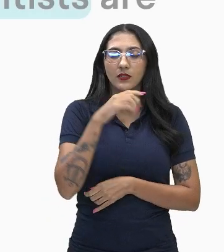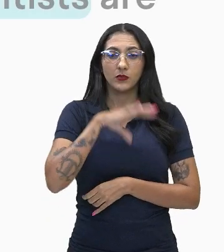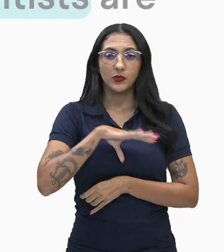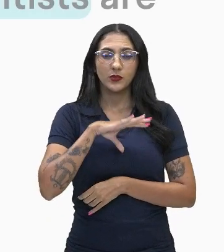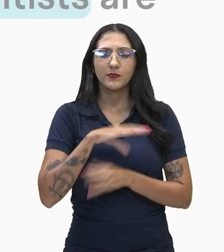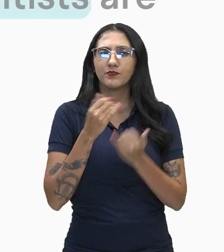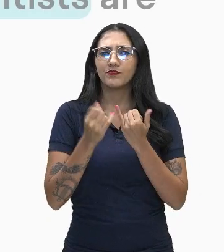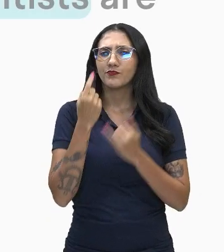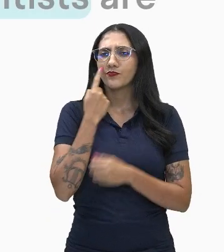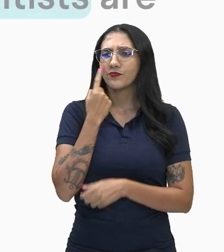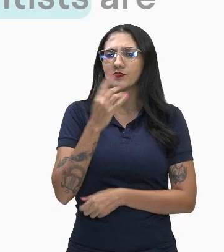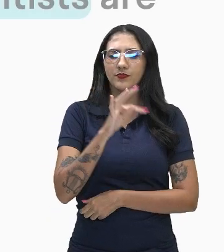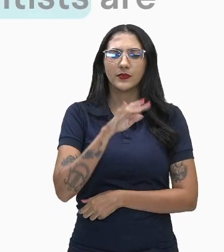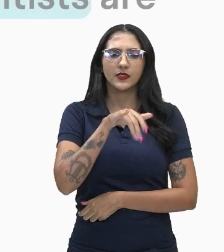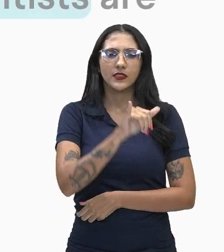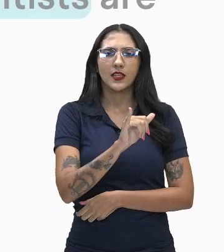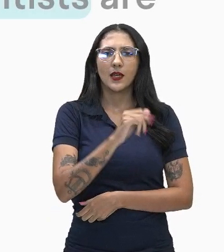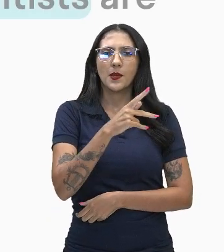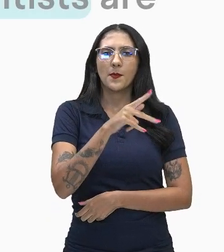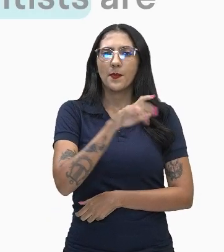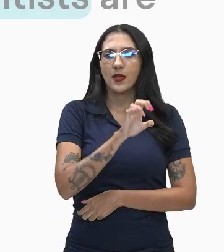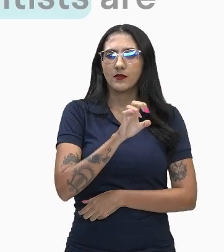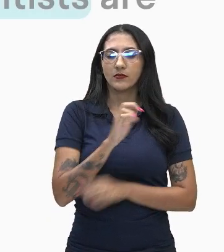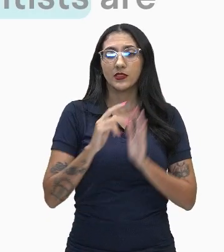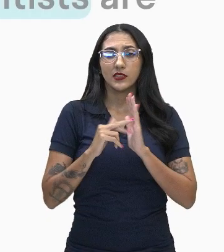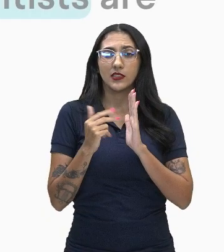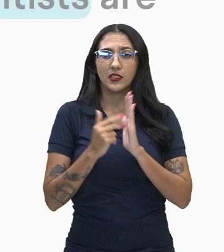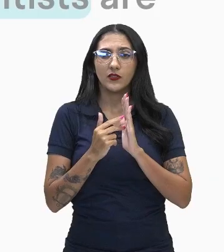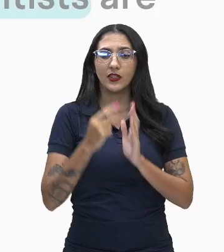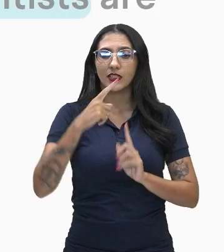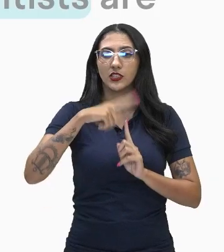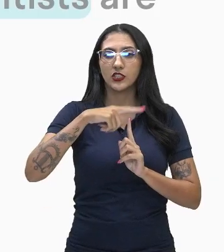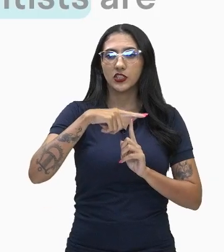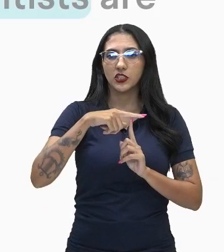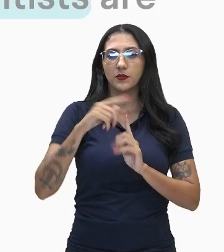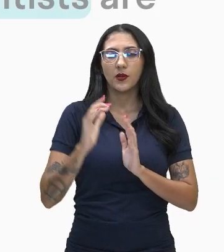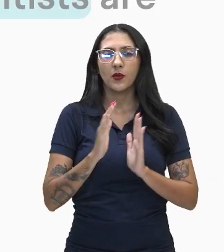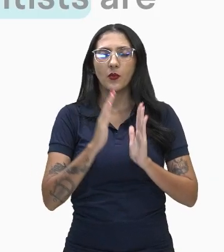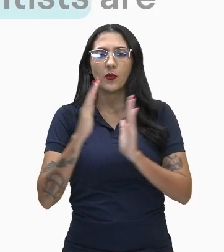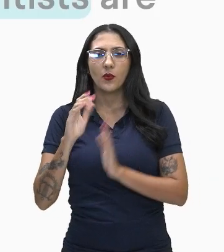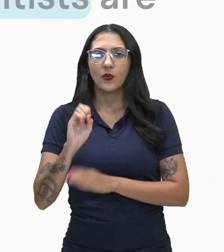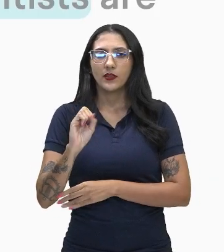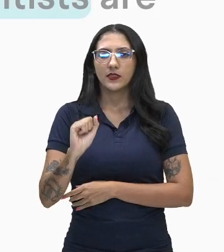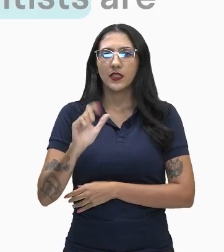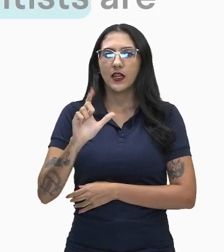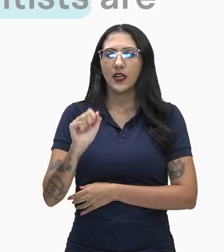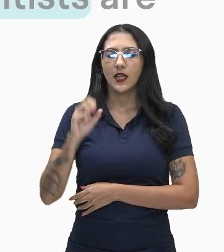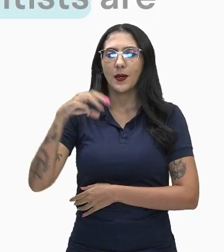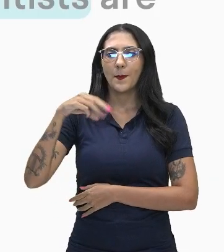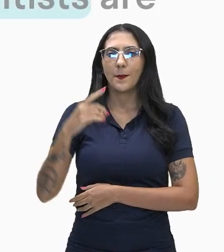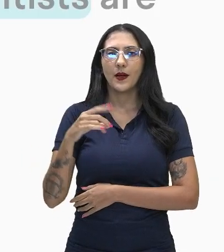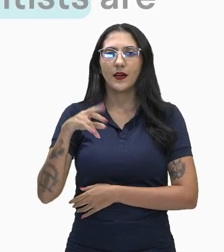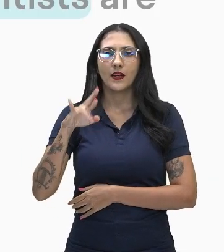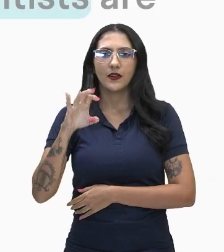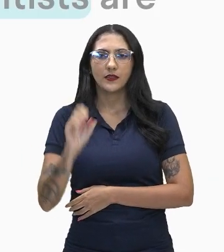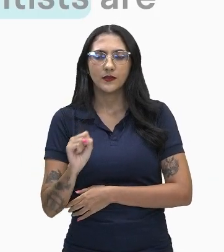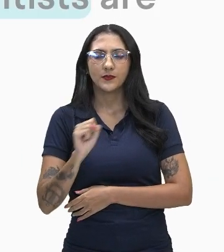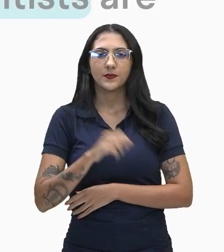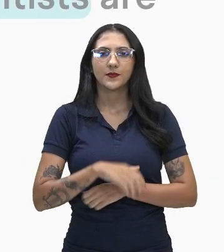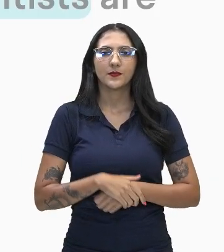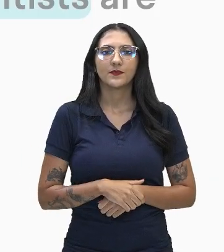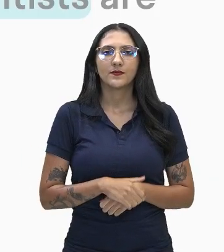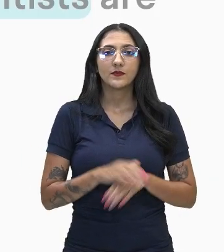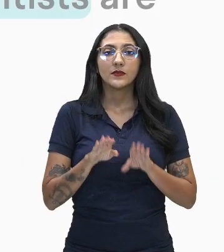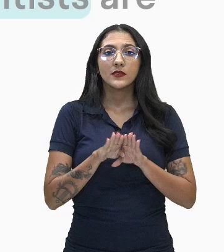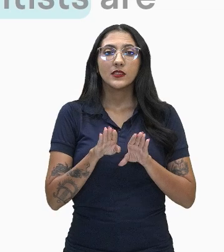exemplo, tem a palavra ali type, quer dizer tipo, salamander, que é salamandra, né?